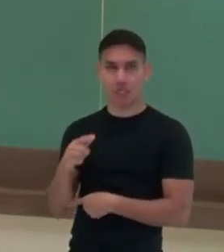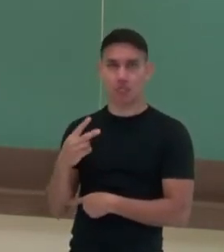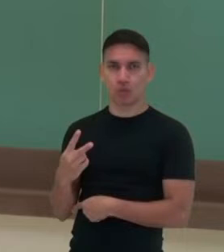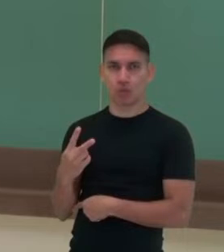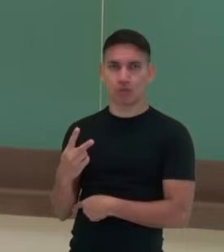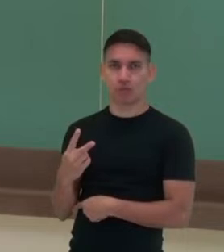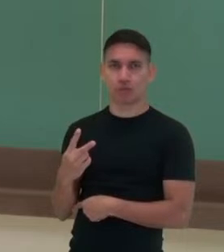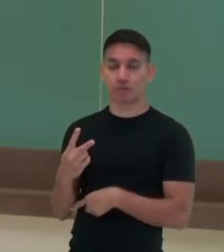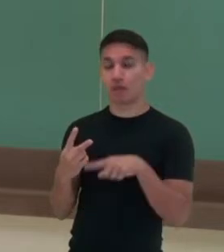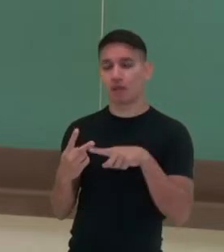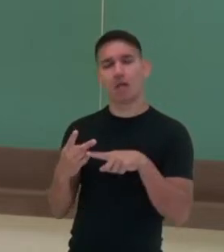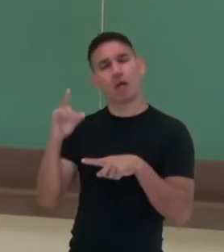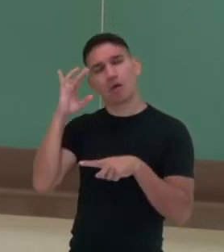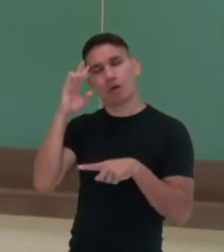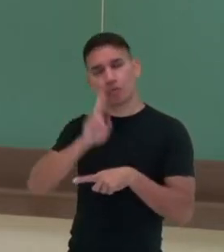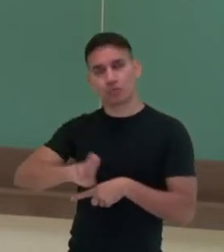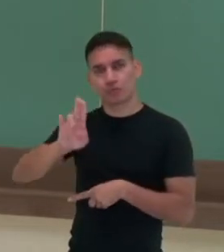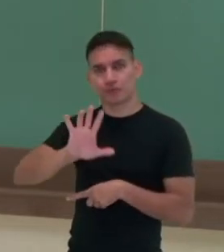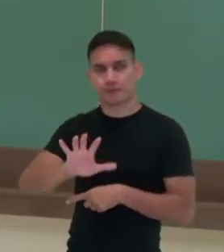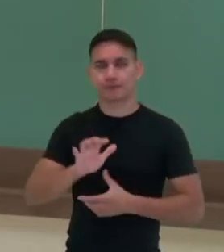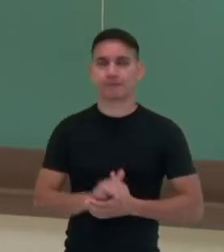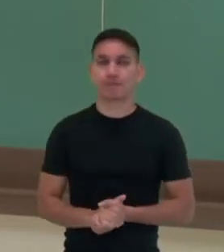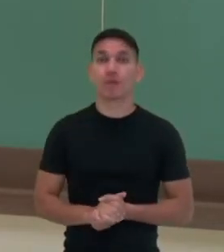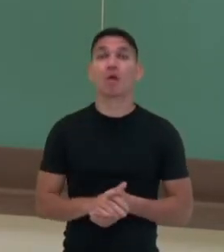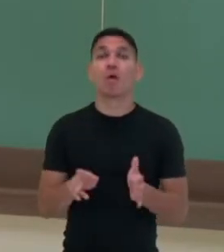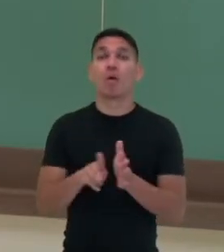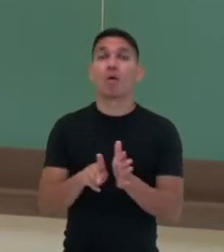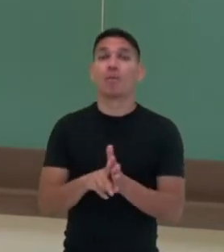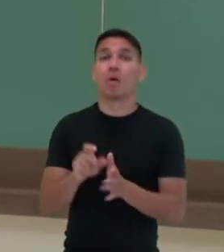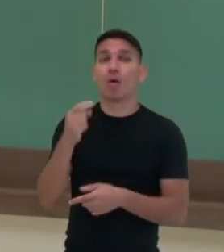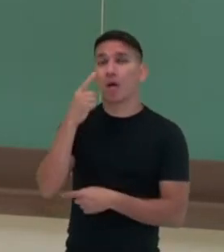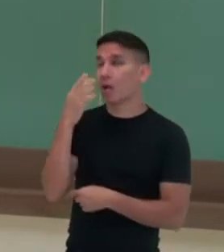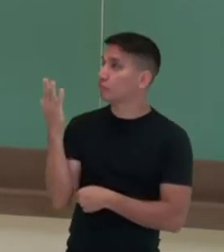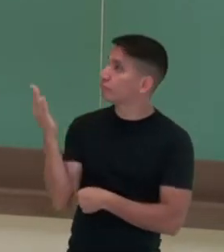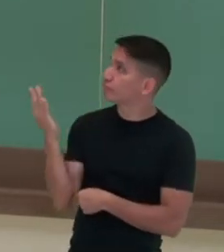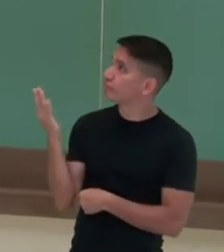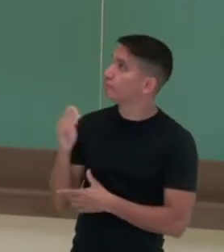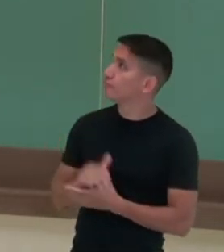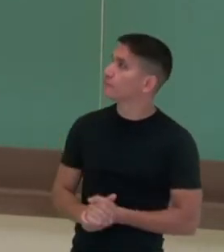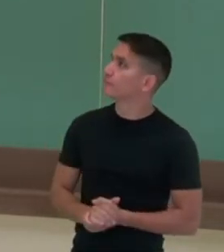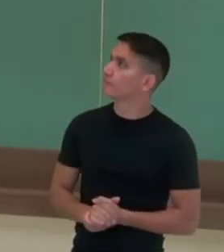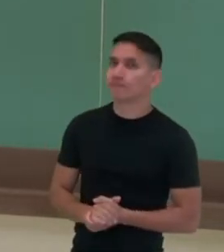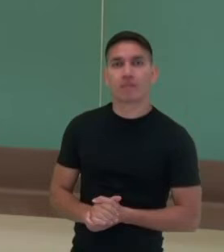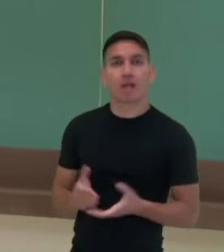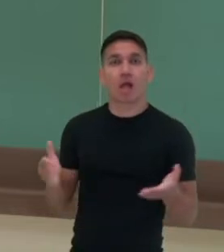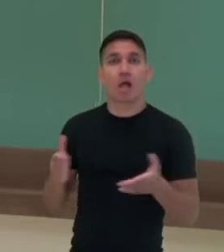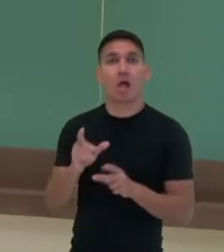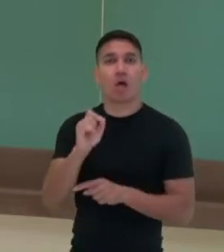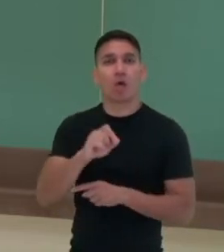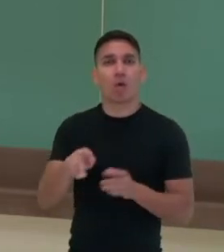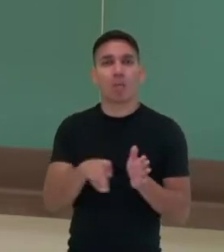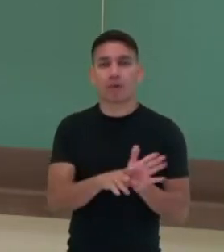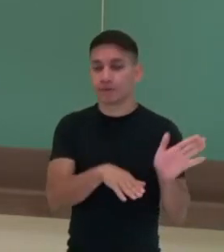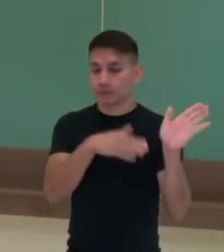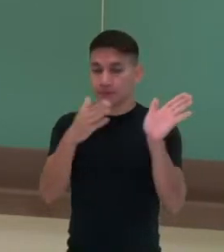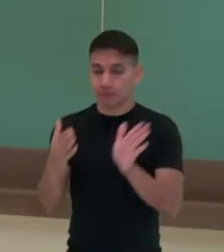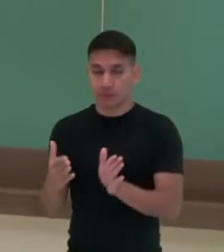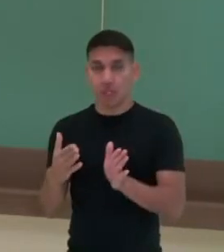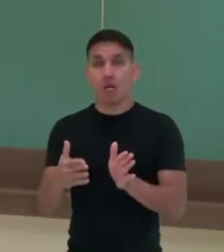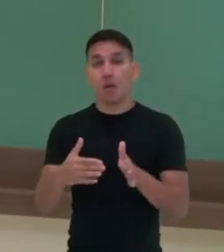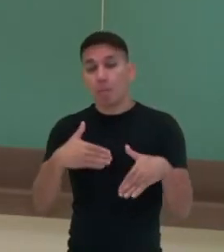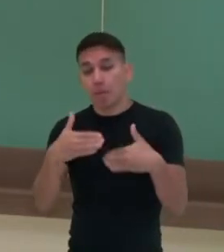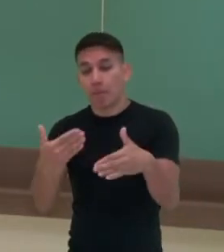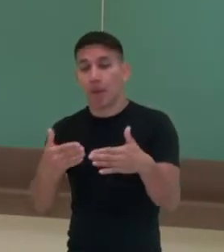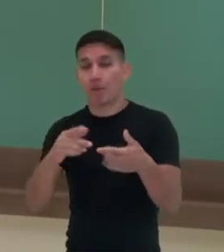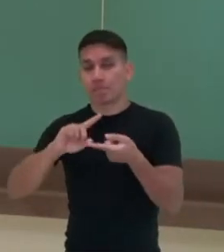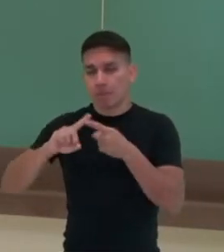casinha decimal, tá? Então, a gente viu ali que deu 72 aproximadamente, né? Agora, no segundo passo, lá do processo do